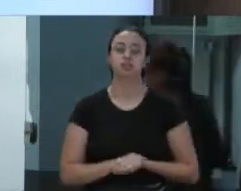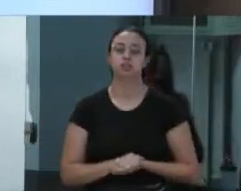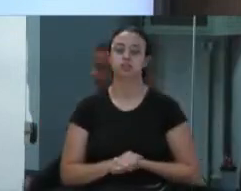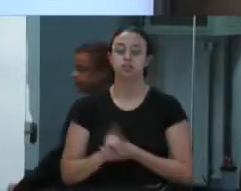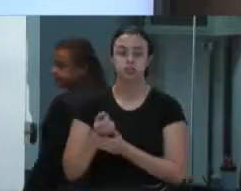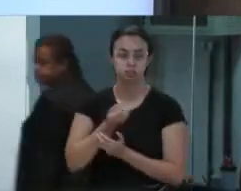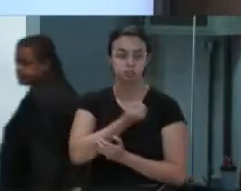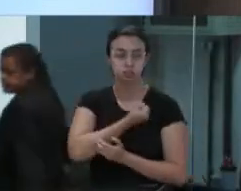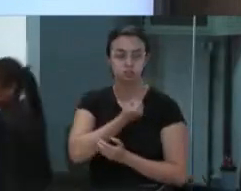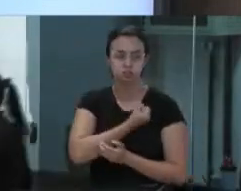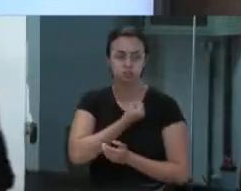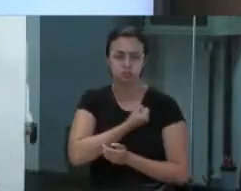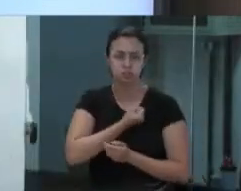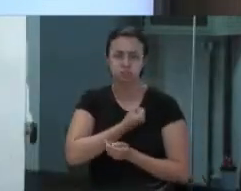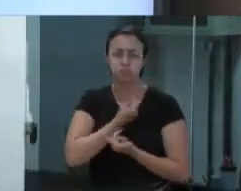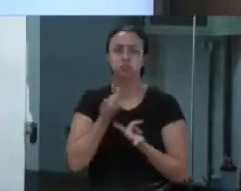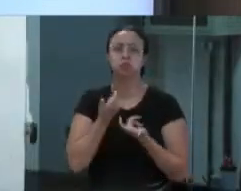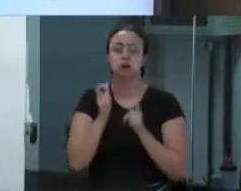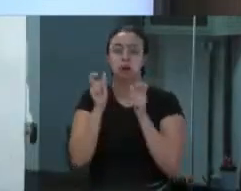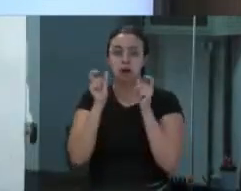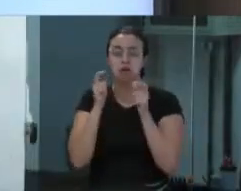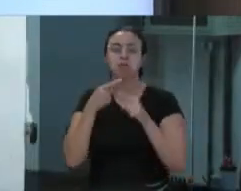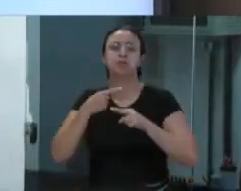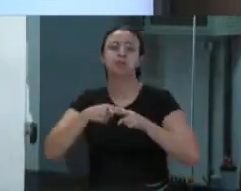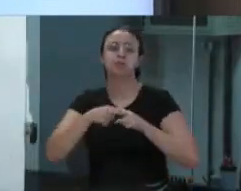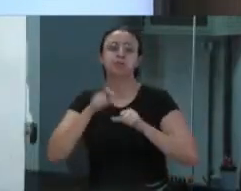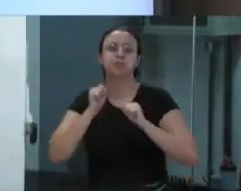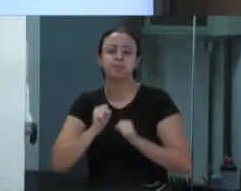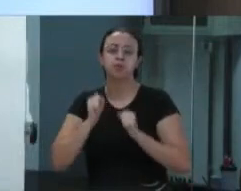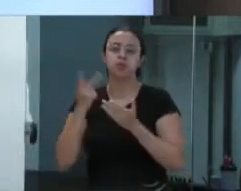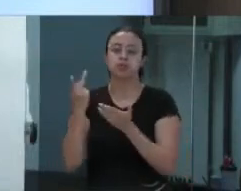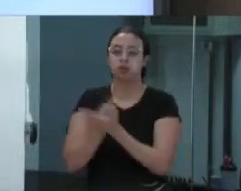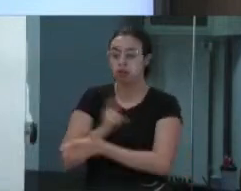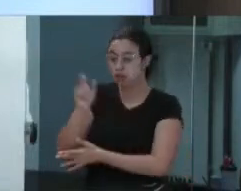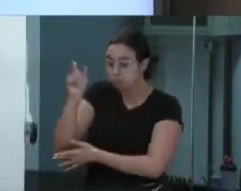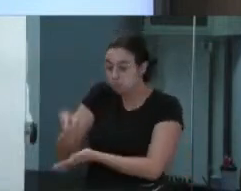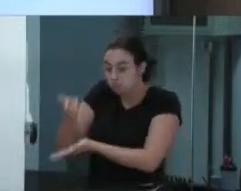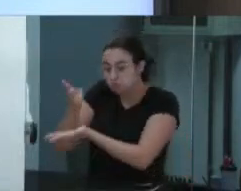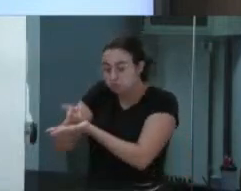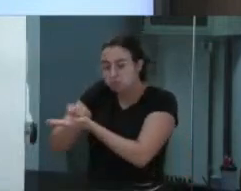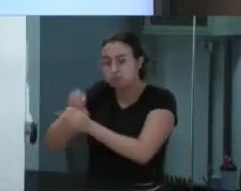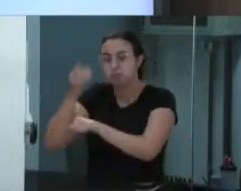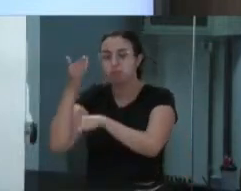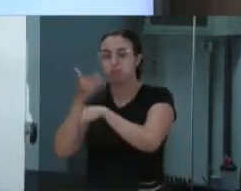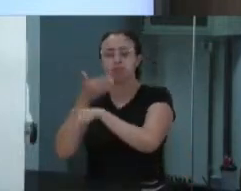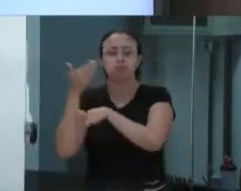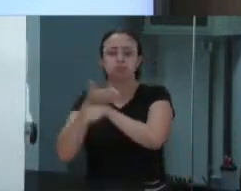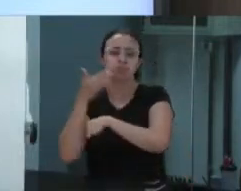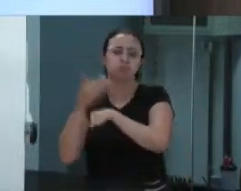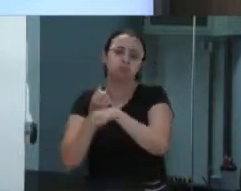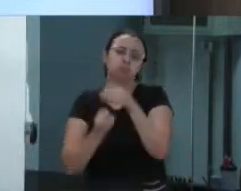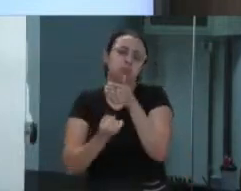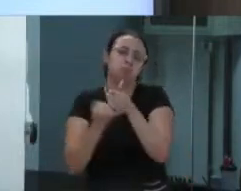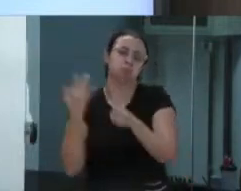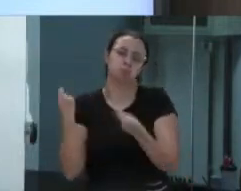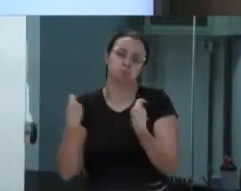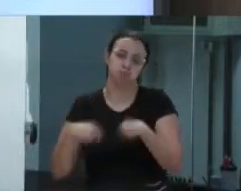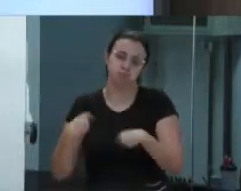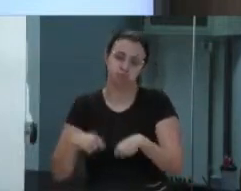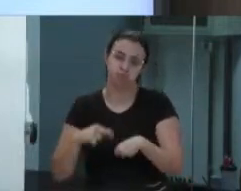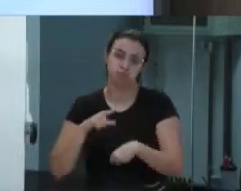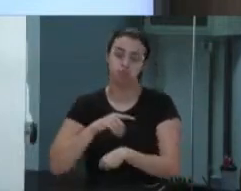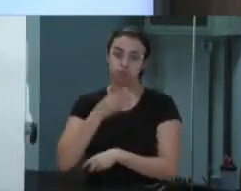aí, porque esses atendimentos ele pode se repetir, né, o mesmo usuário ele pode frequentar o serviço de segunda a sexta-feira. Então, nós